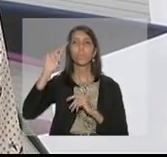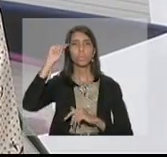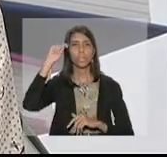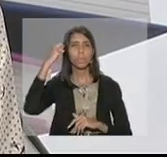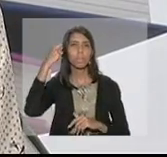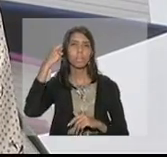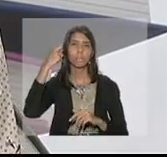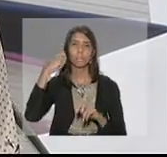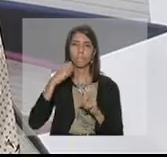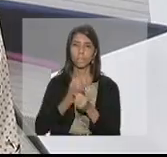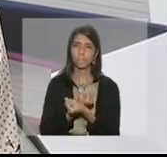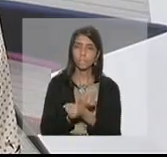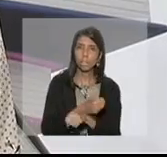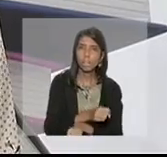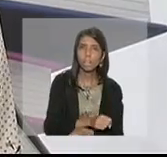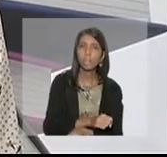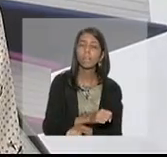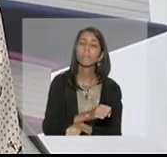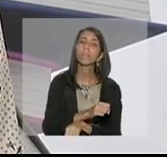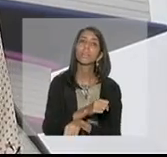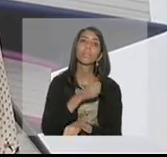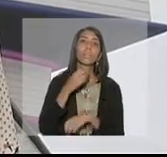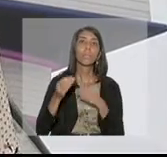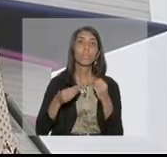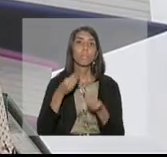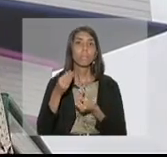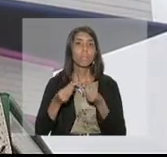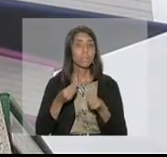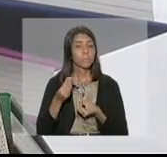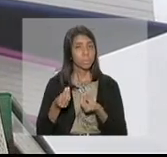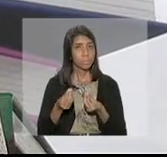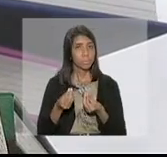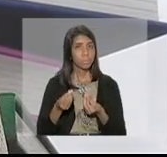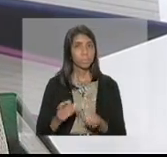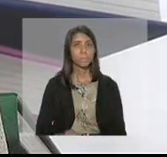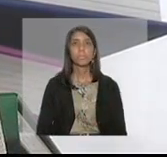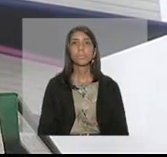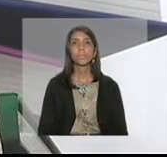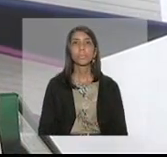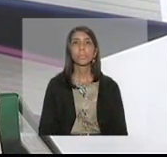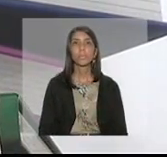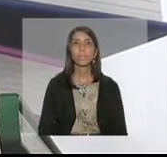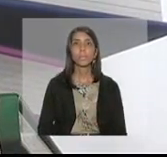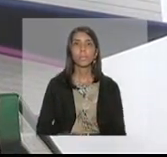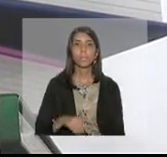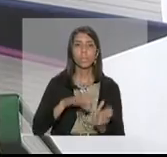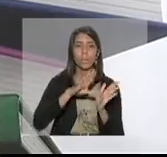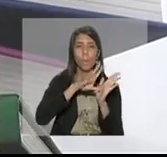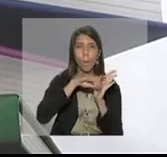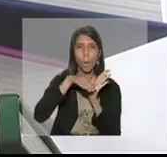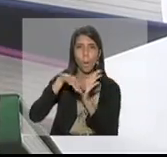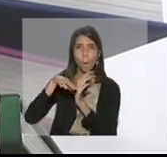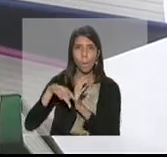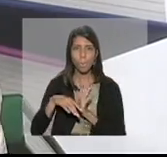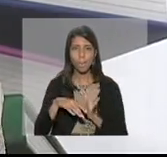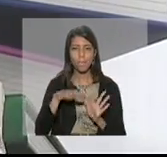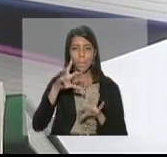os negros e os escravos, elas roubavam pepitas de trigo,